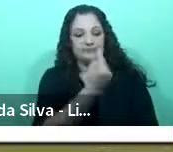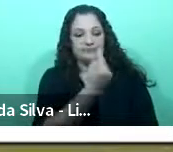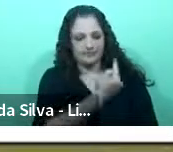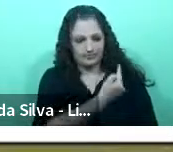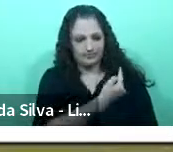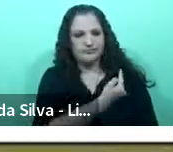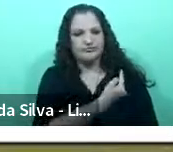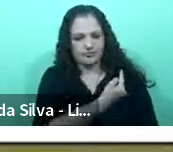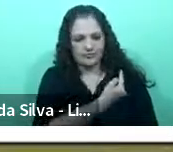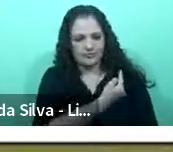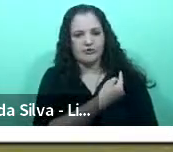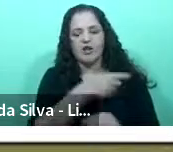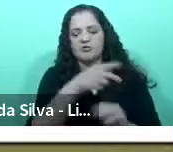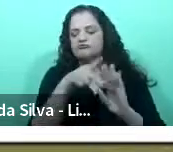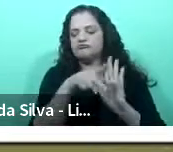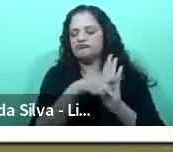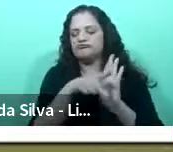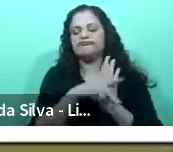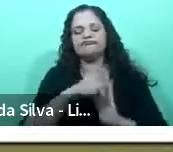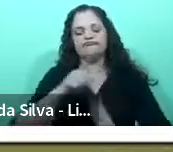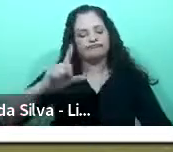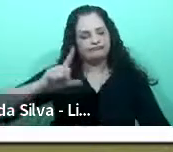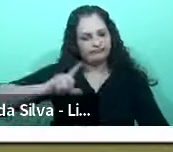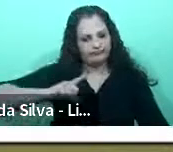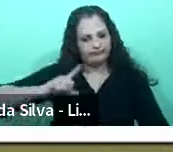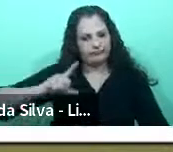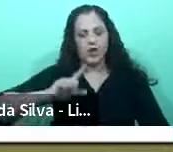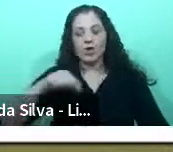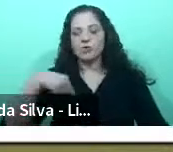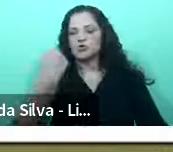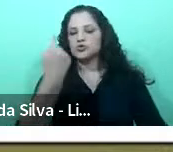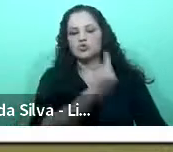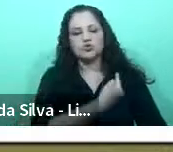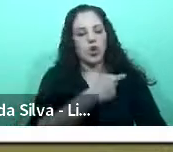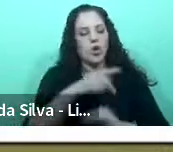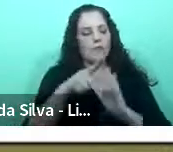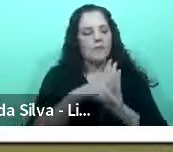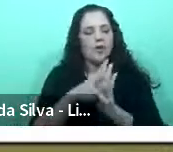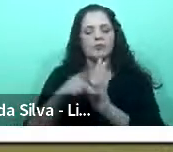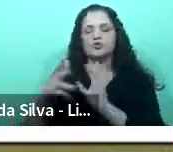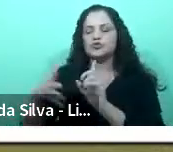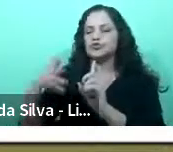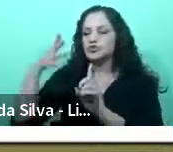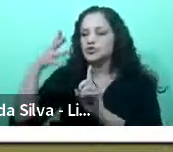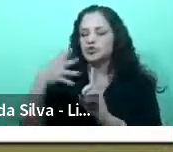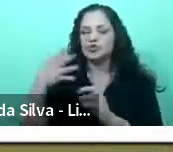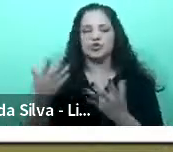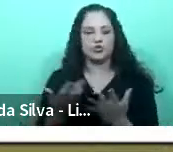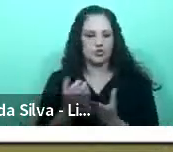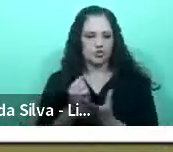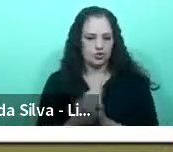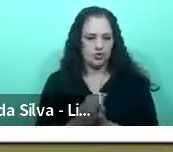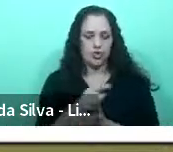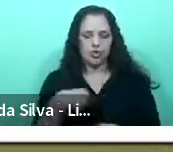uma apropriação dos nossos próprios discursos e o quanto a gente, como